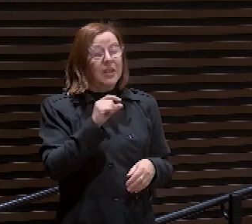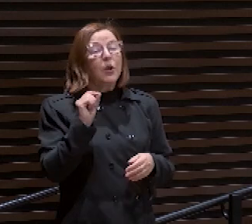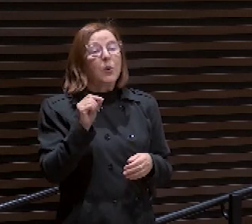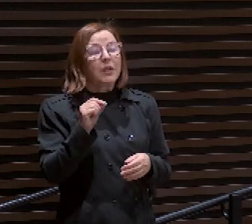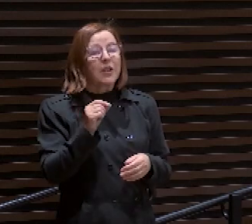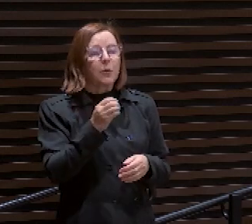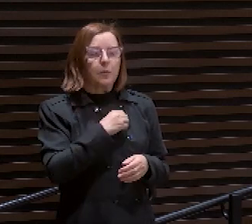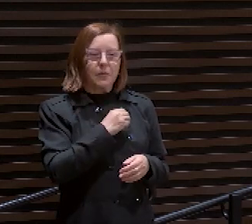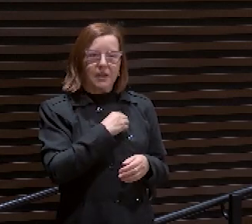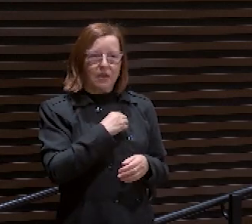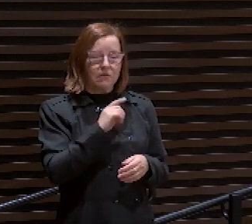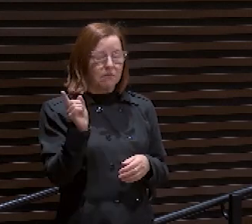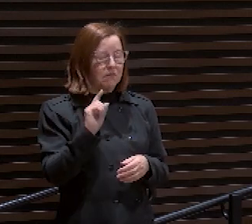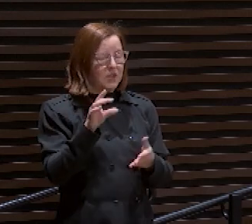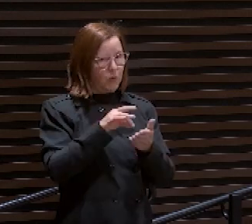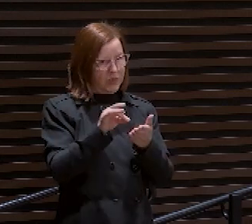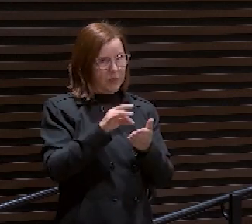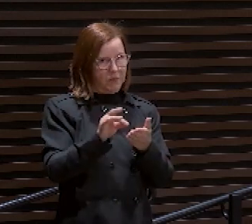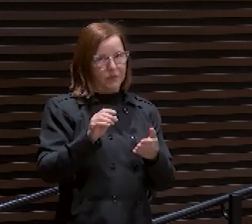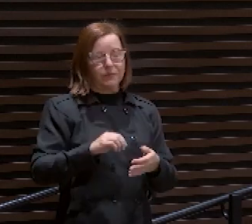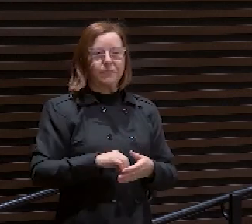inimigos.